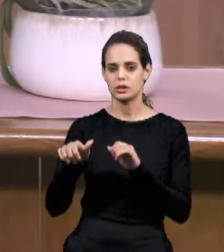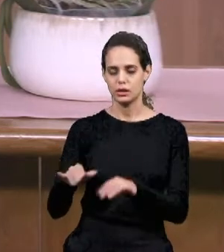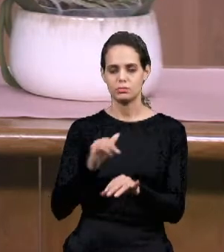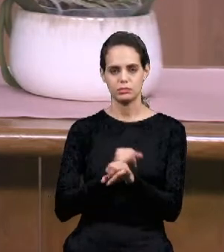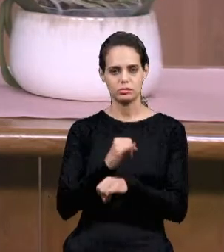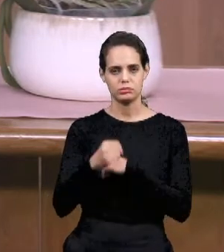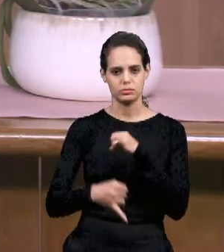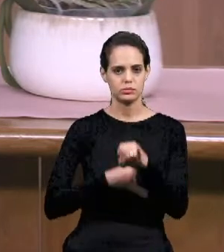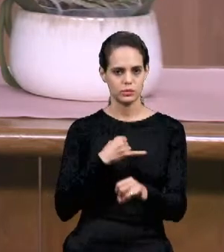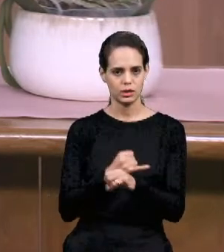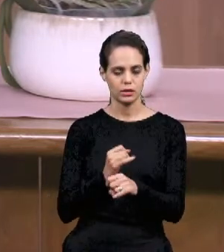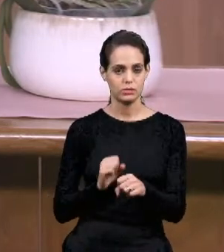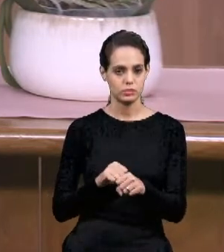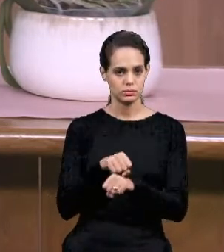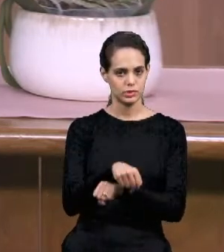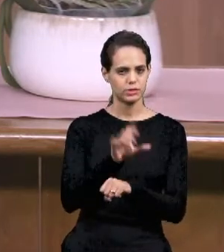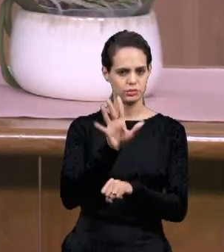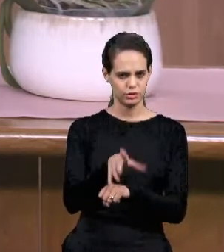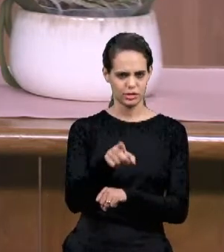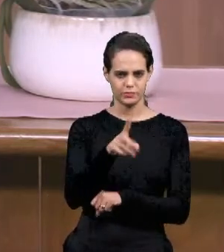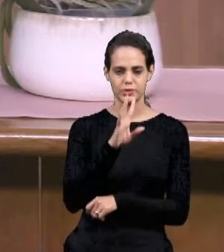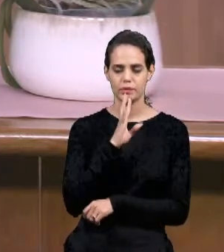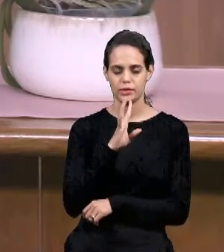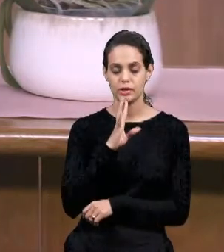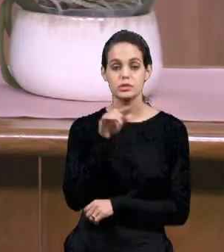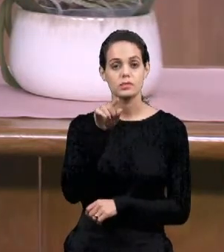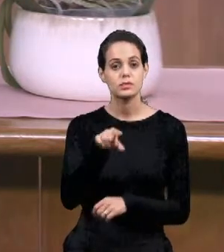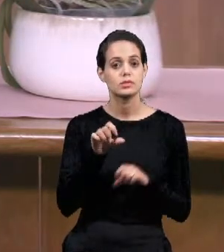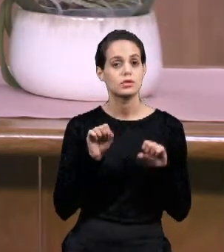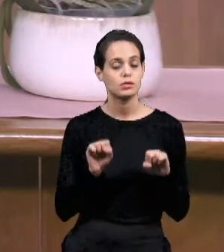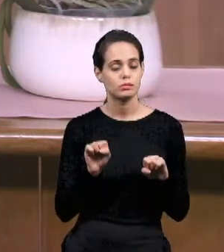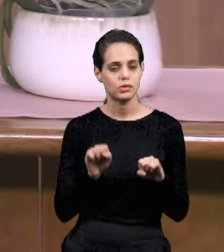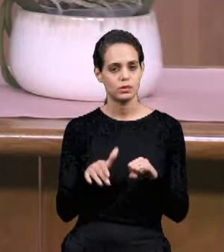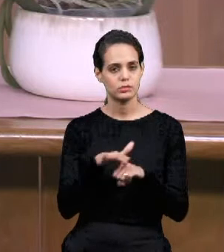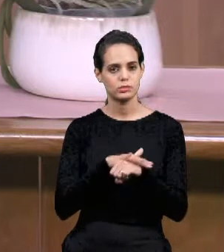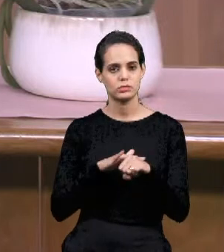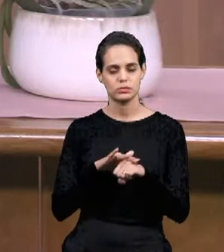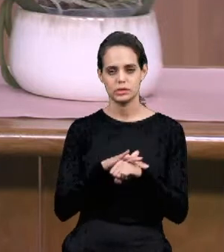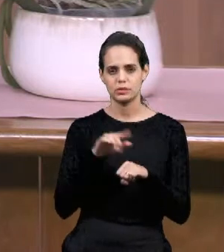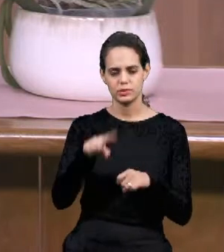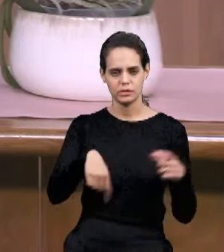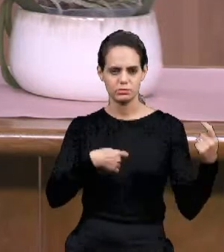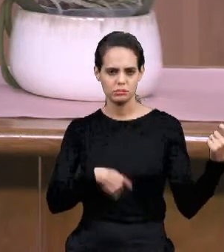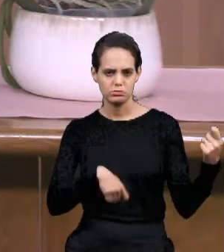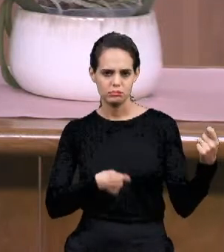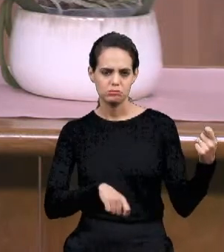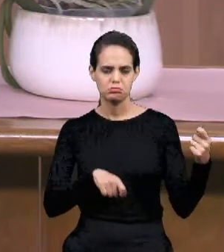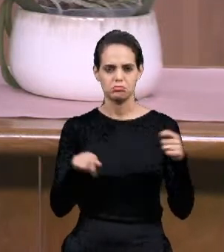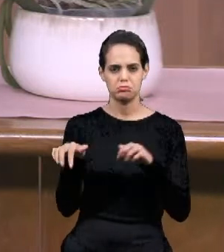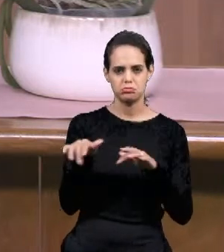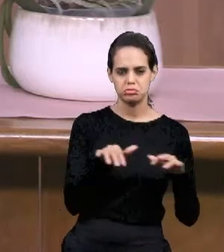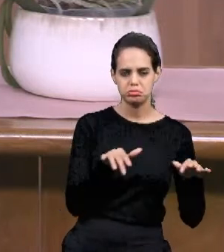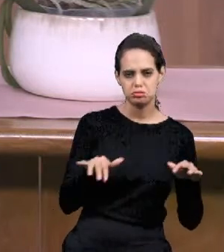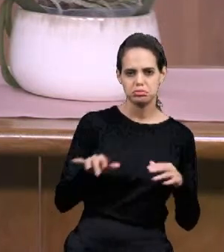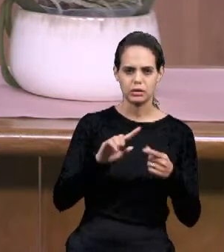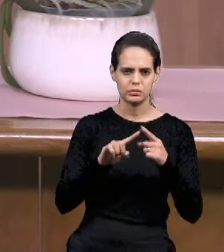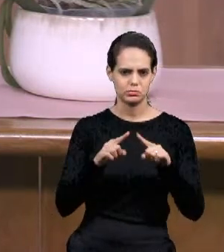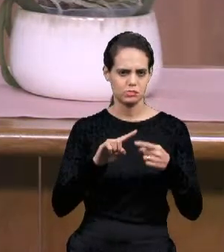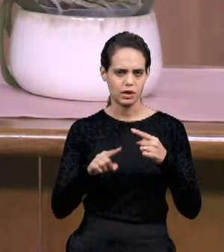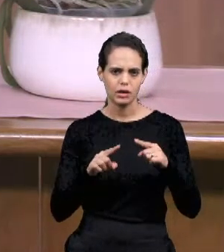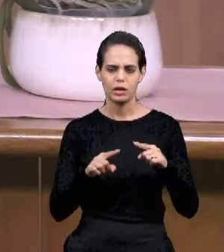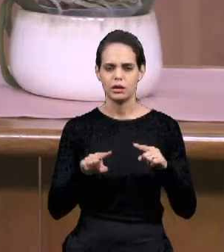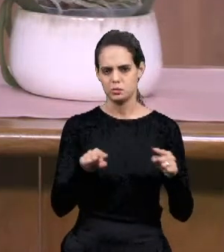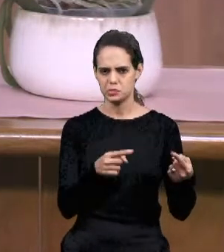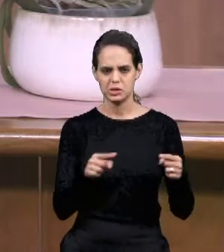temos feito, e que você já pode, inclusive conversar, você é instrumentista, você é grupo de louvor, você pode conversar com